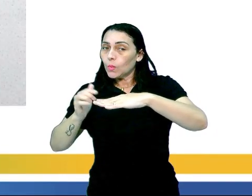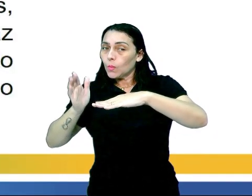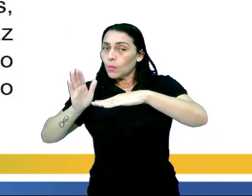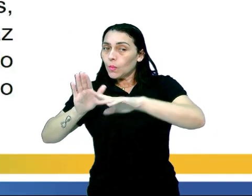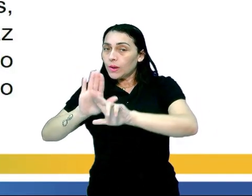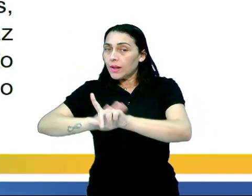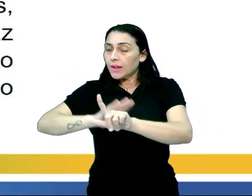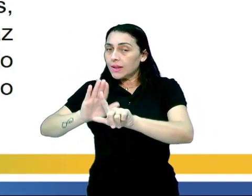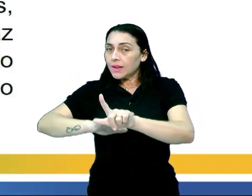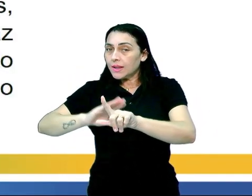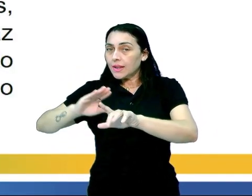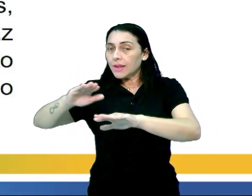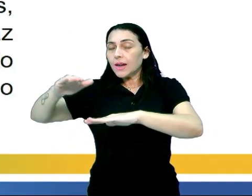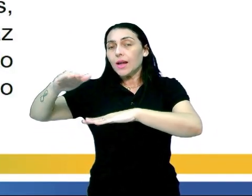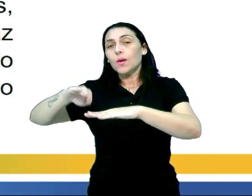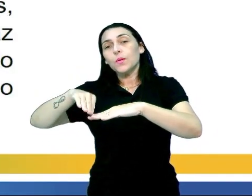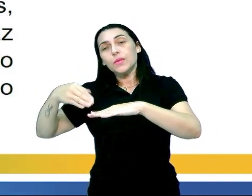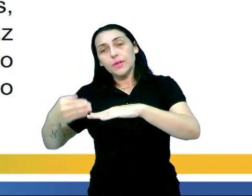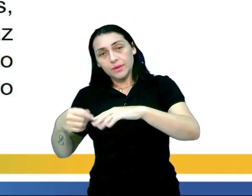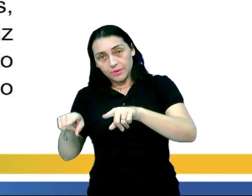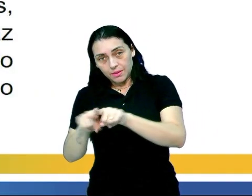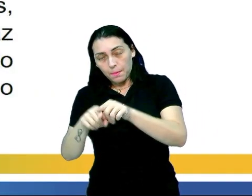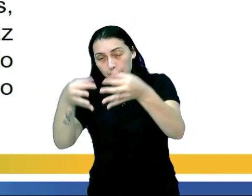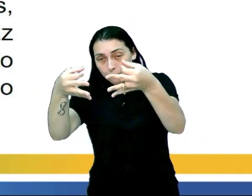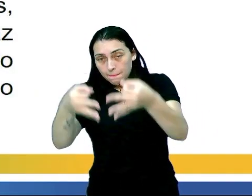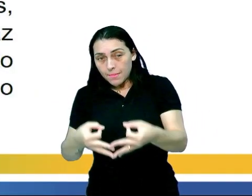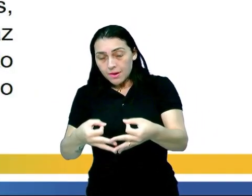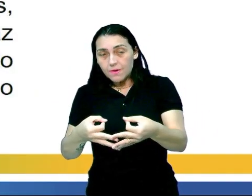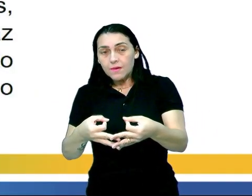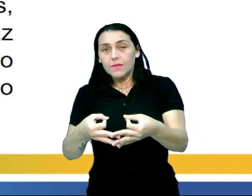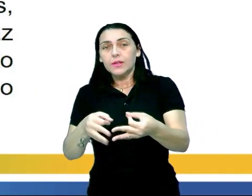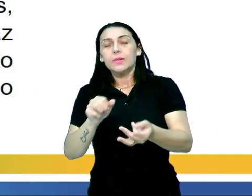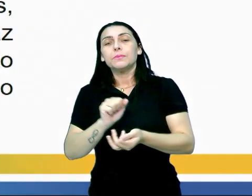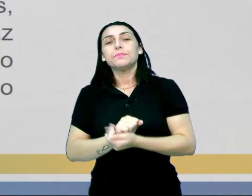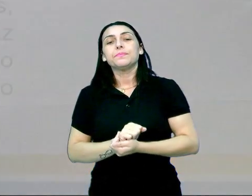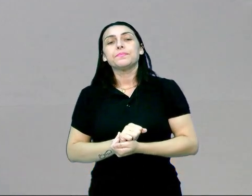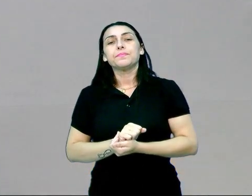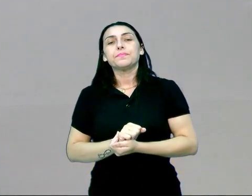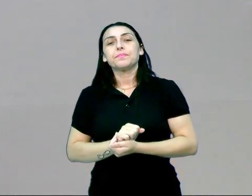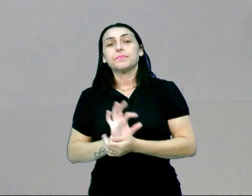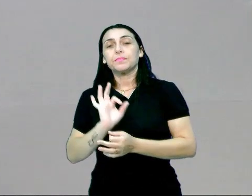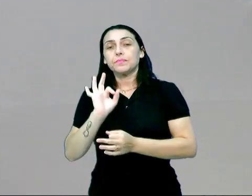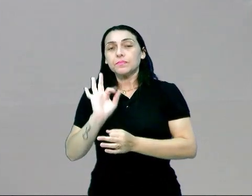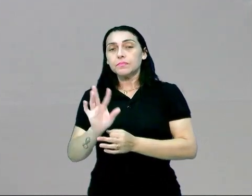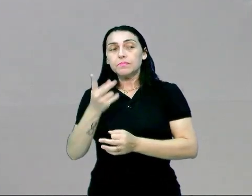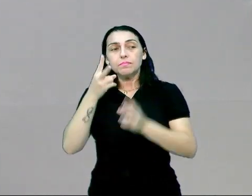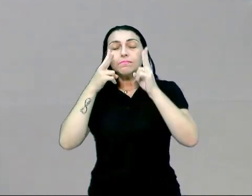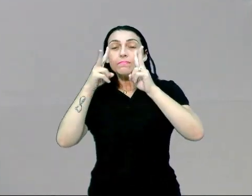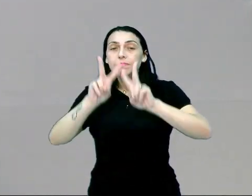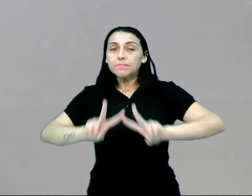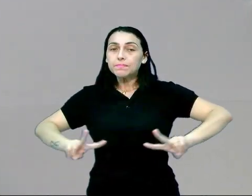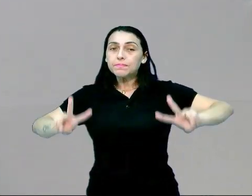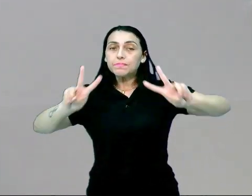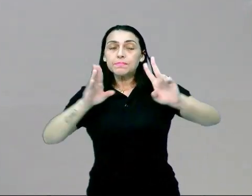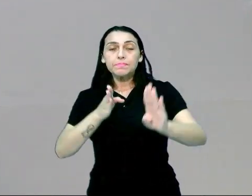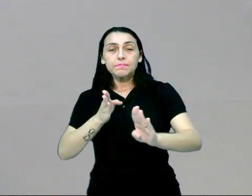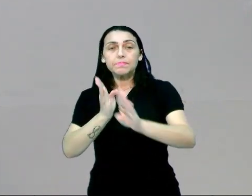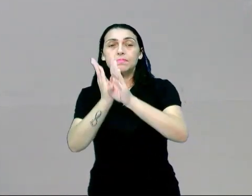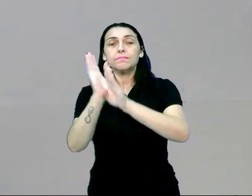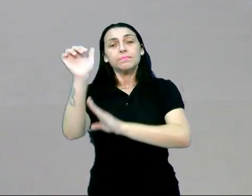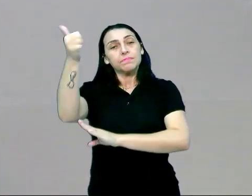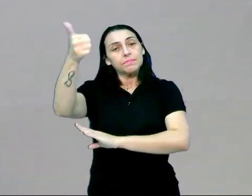lateral inferior que se encaixa perfeitamente naquela composição. Então era só uma questão de observar, identificar